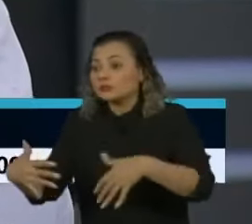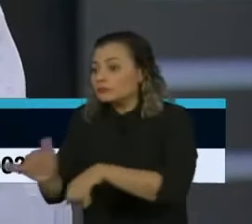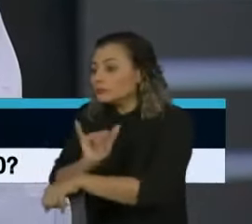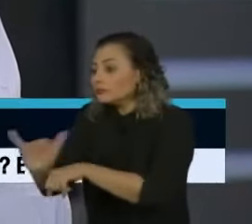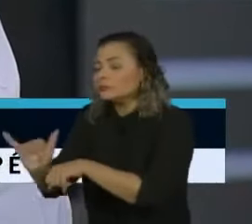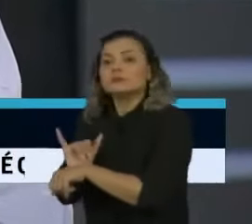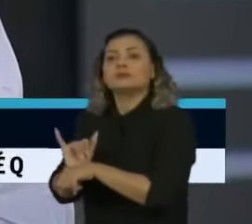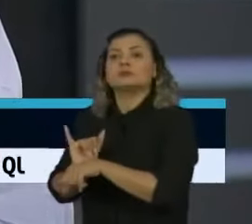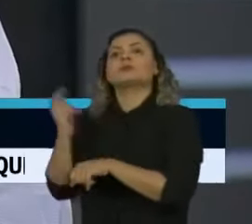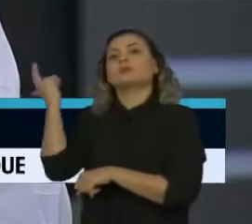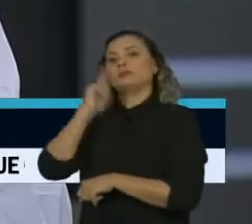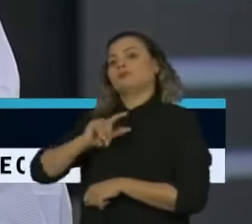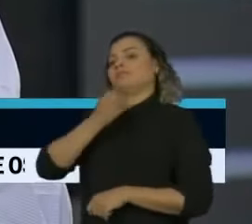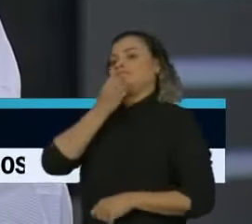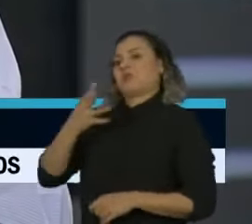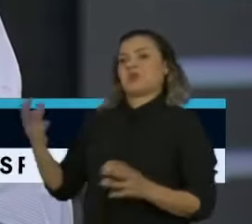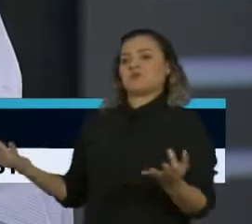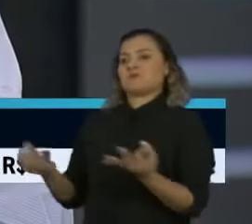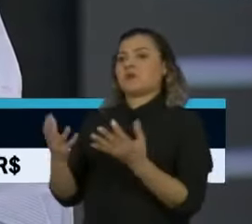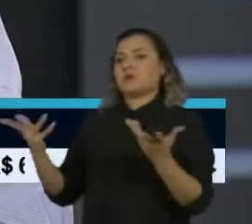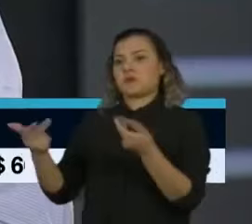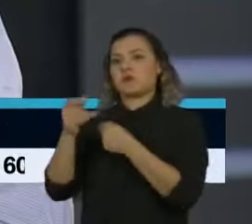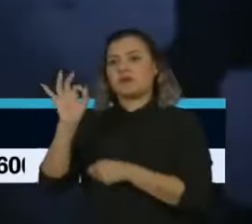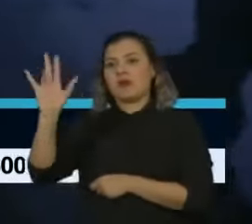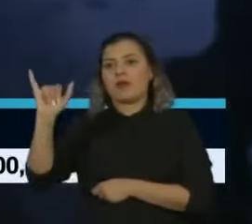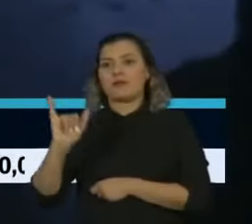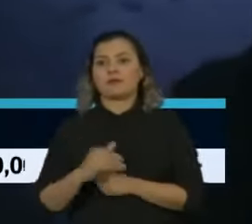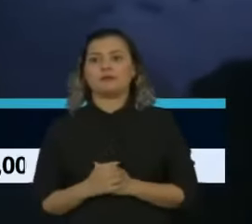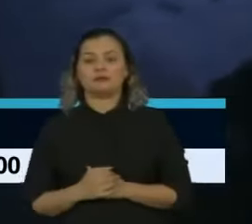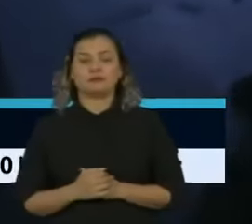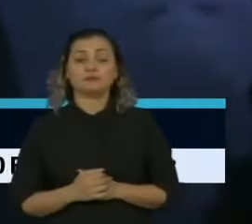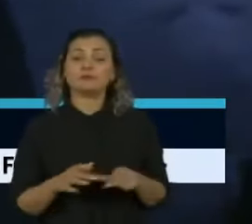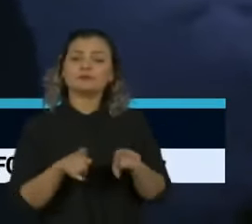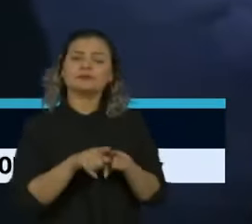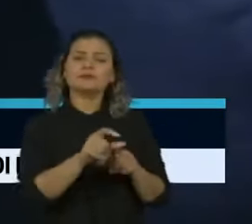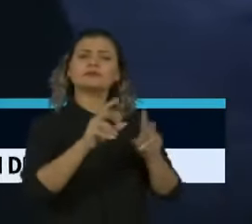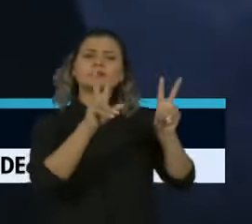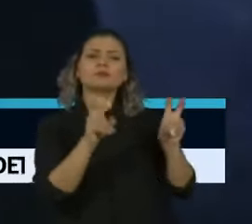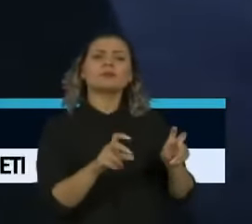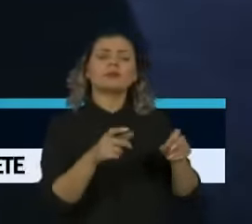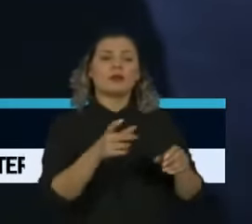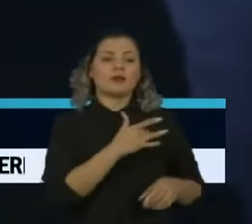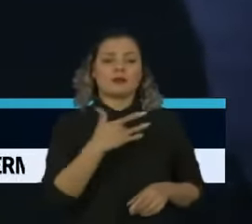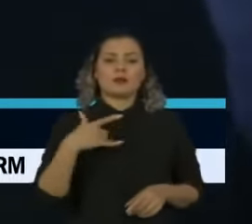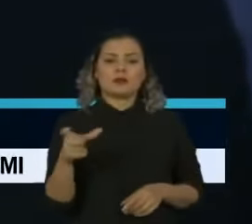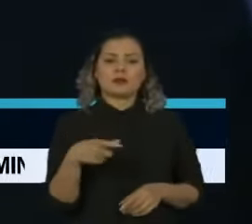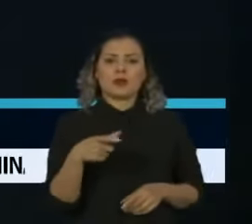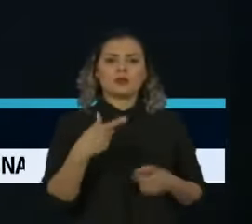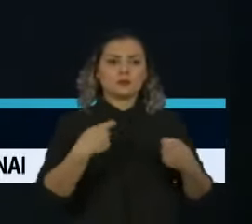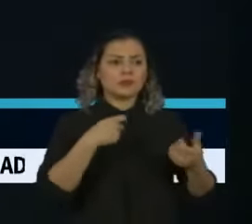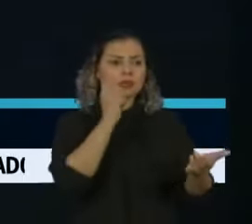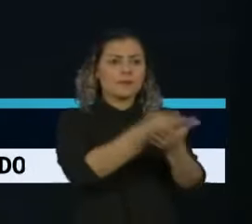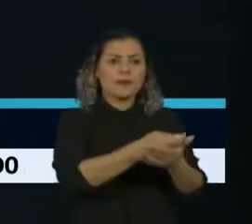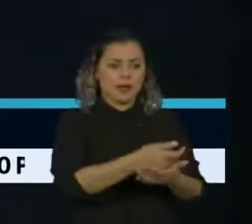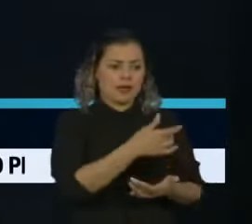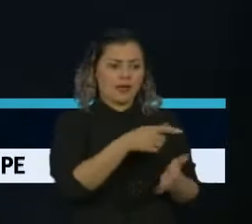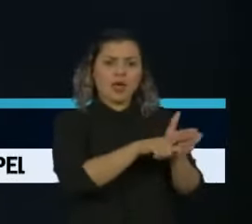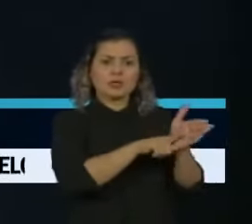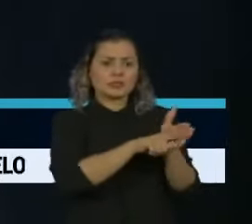ele vai marcar um belo de um gol. E, doutor, sobre a decisão de que os convênios são obrigados a cobrir os